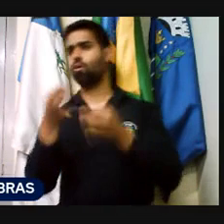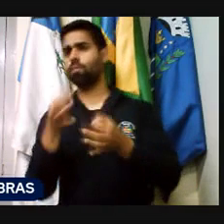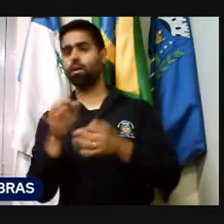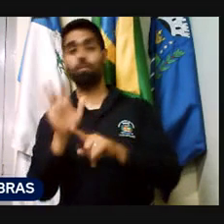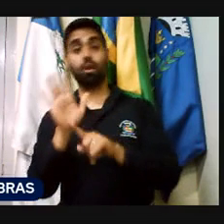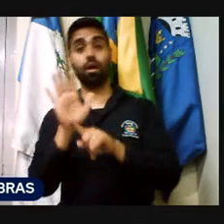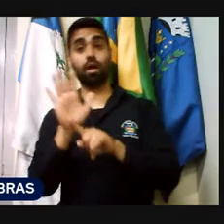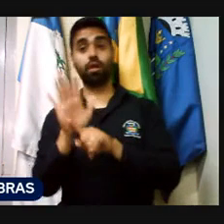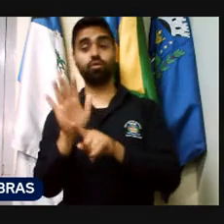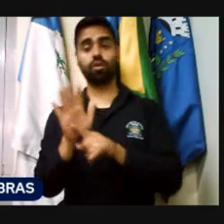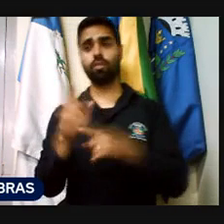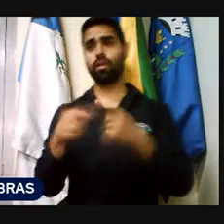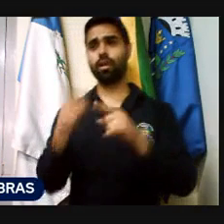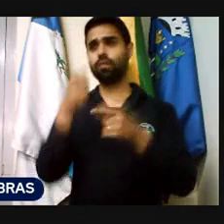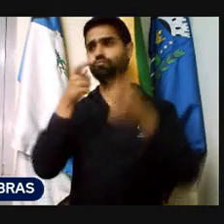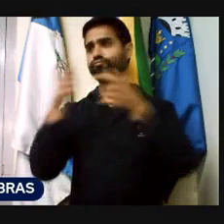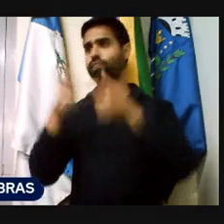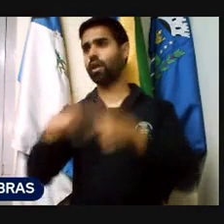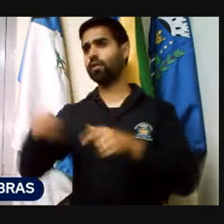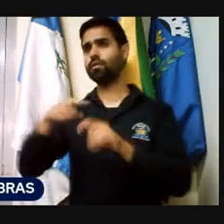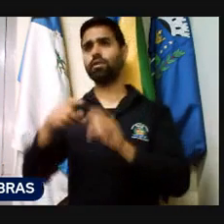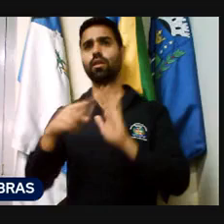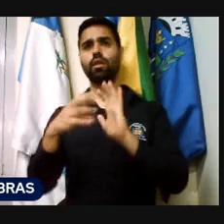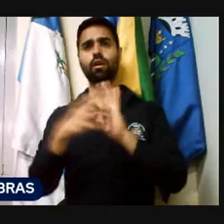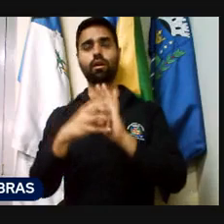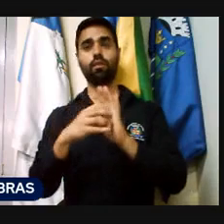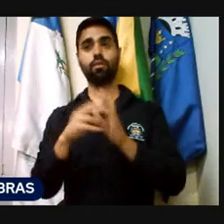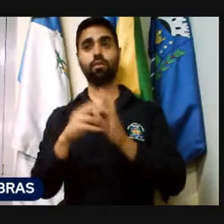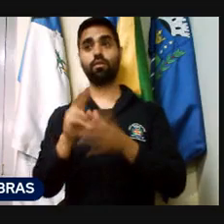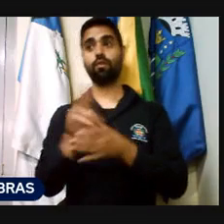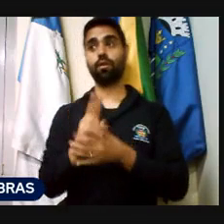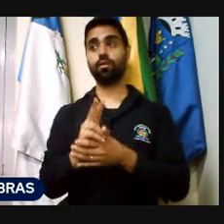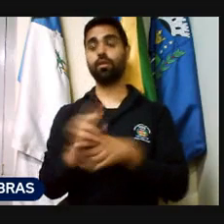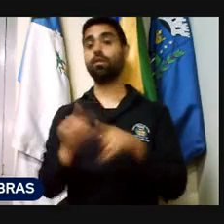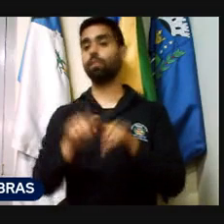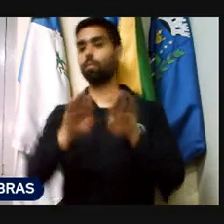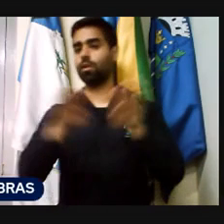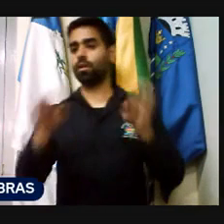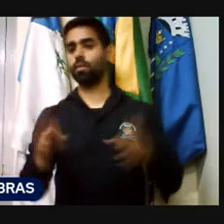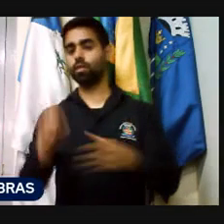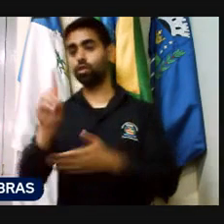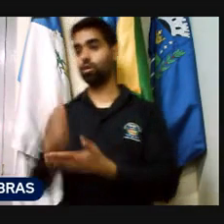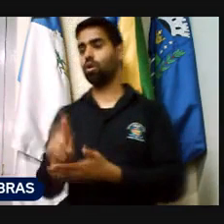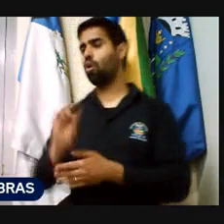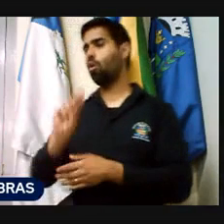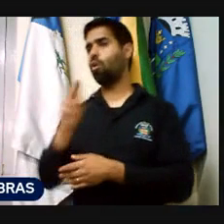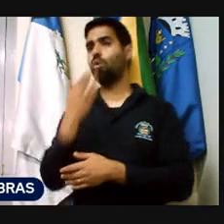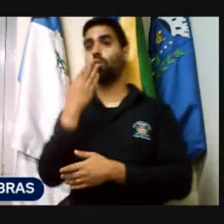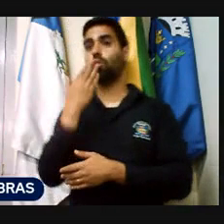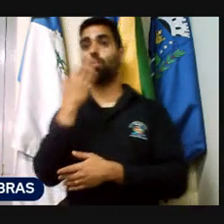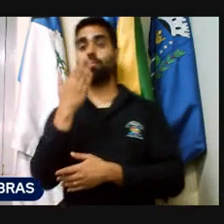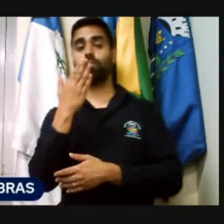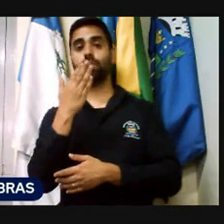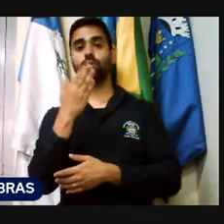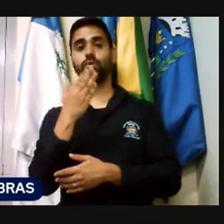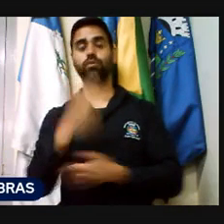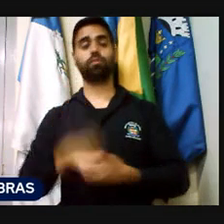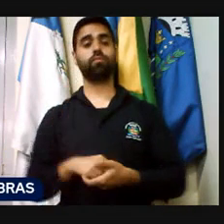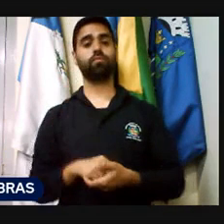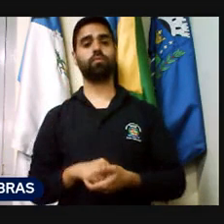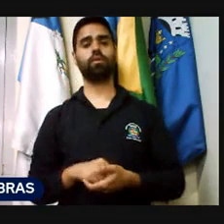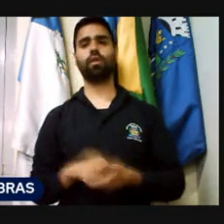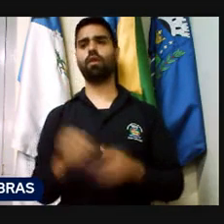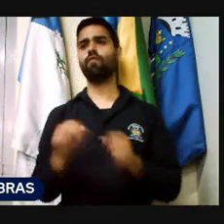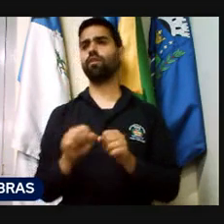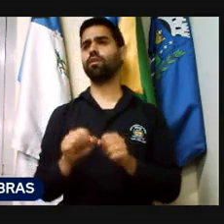administrativo sobre a matéria de interesse geral da Câmara de Vereadores, por determinação da mesa diretora ou por solicitação do diretor-geral. Elaborar